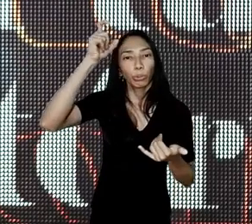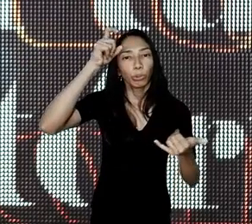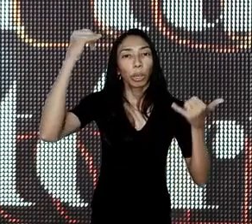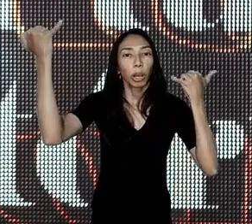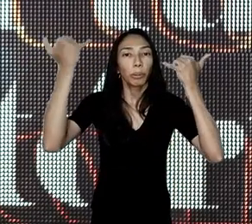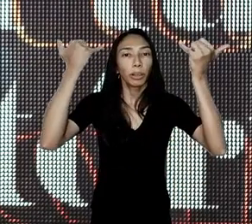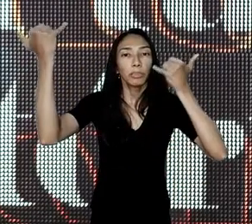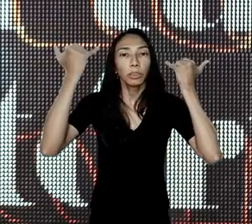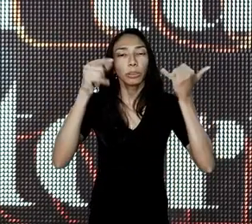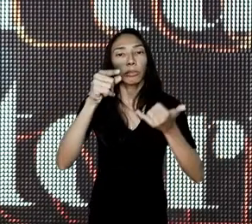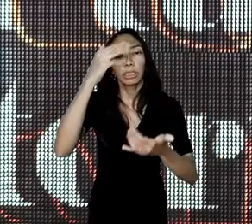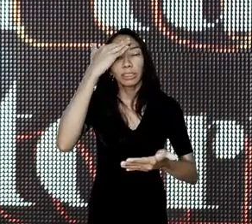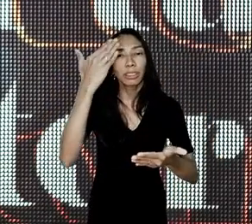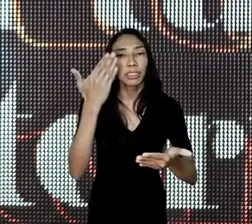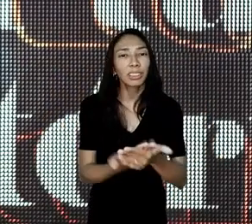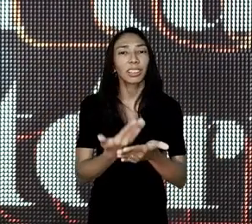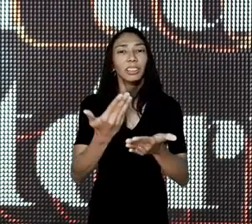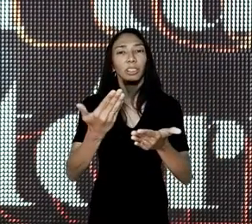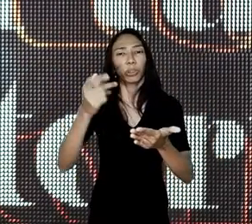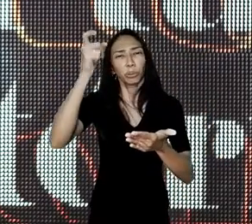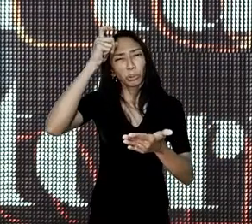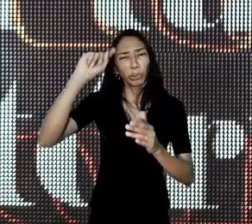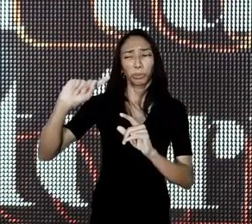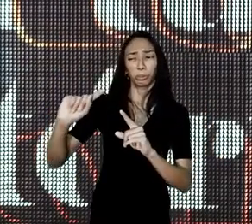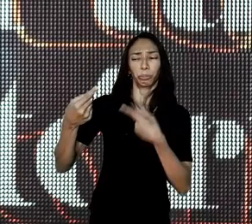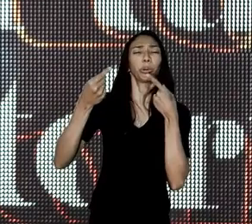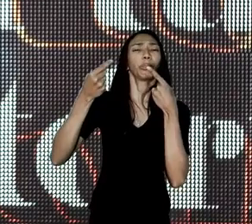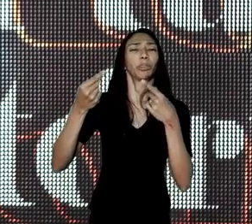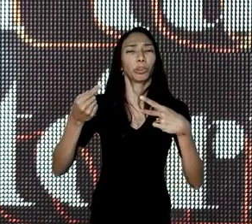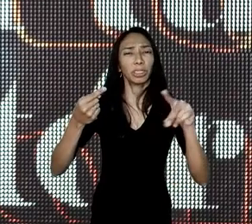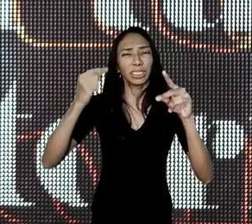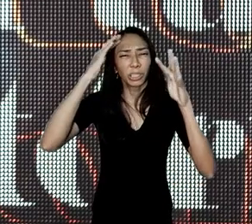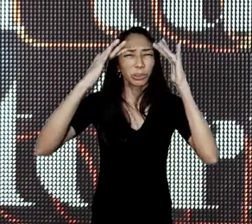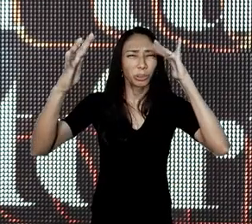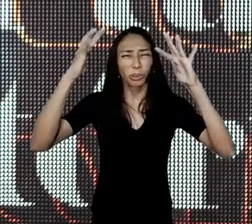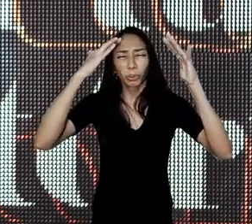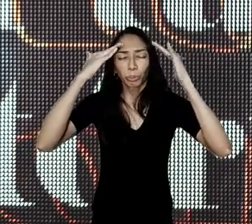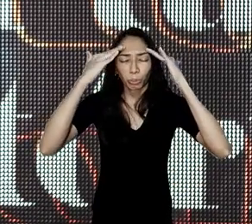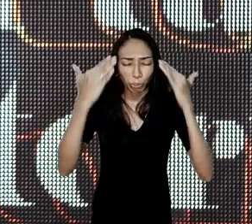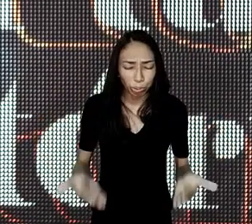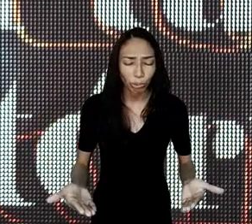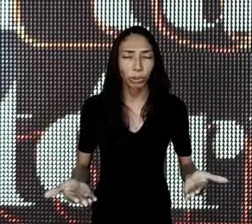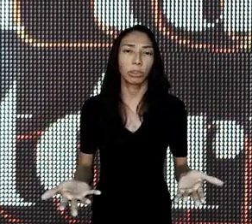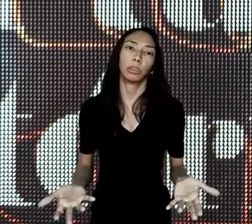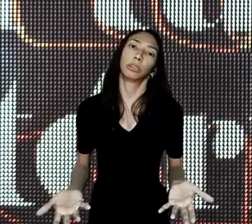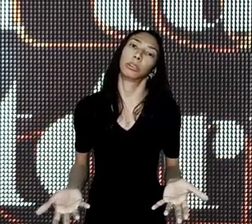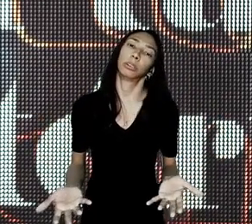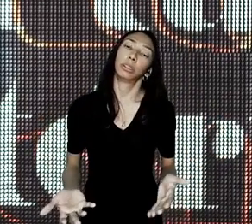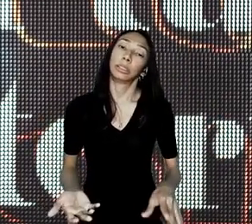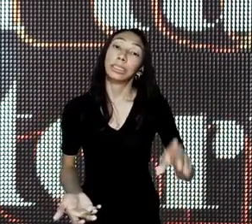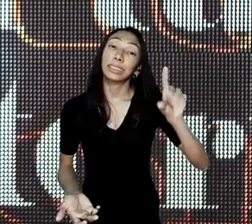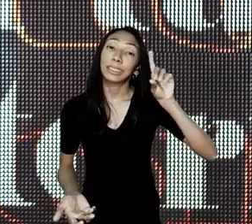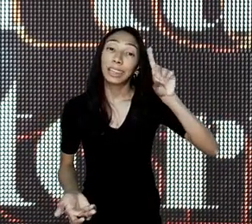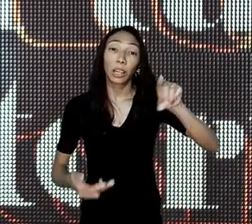você abraçou, da intimidação, tentando calar os sonhos e os projetos de Deus para você. Ei, deixa eu te dizer, Deus